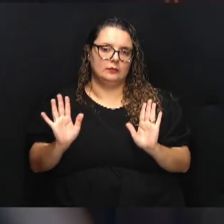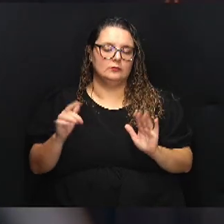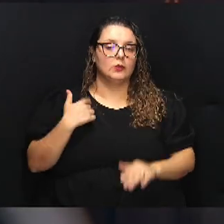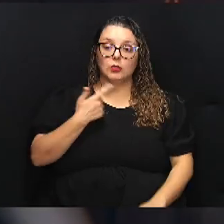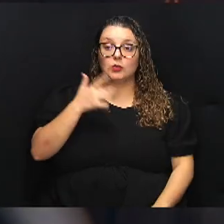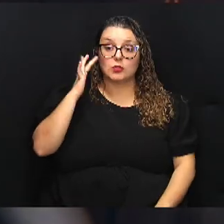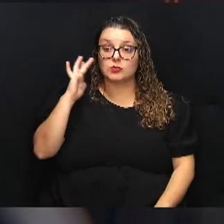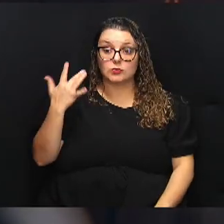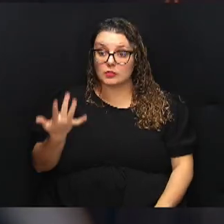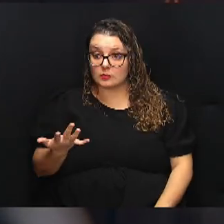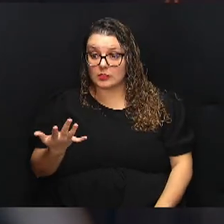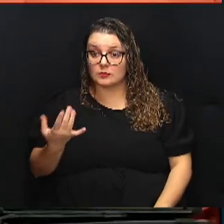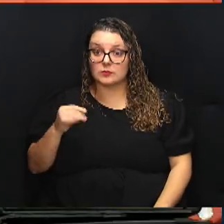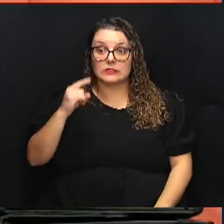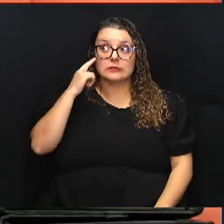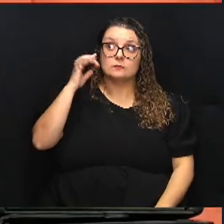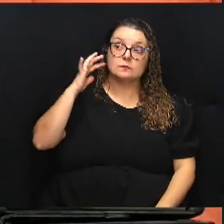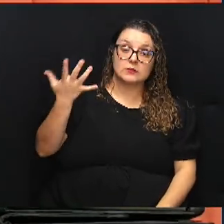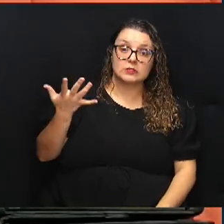sabe, se a gente for pensar